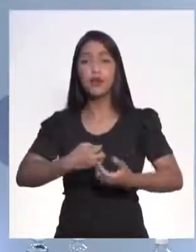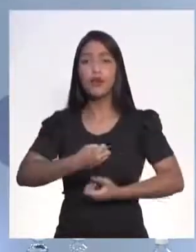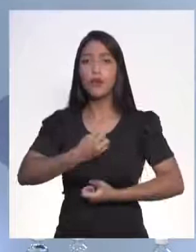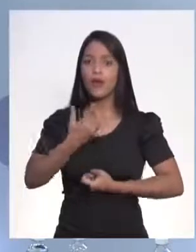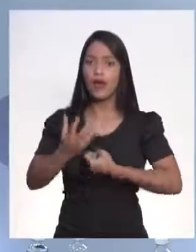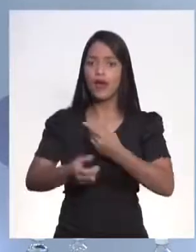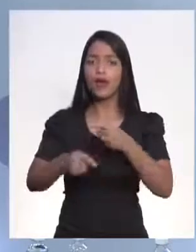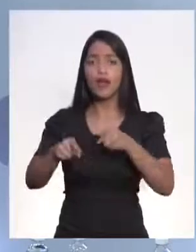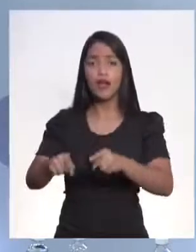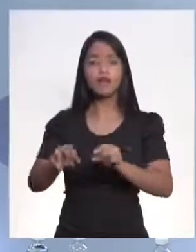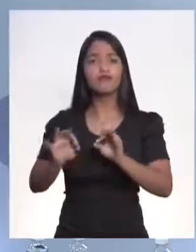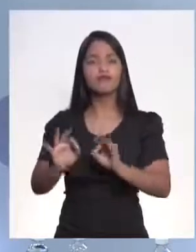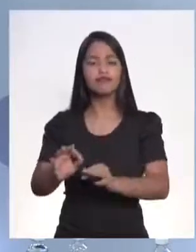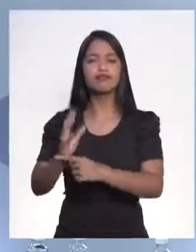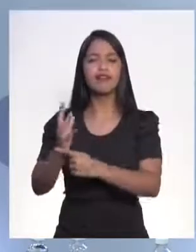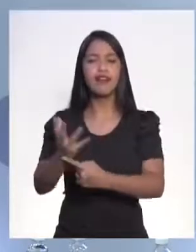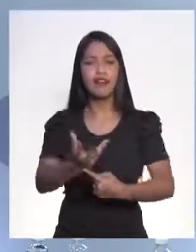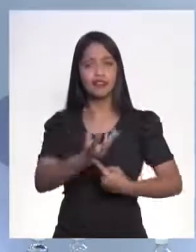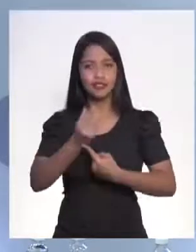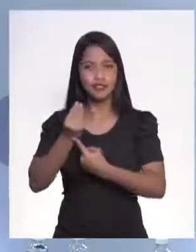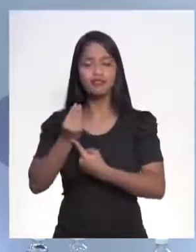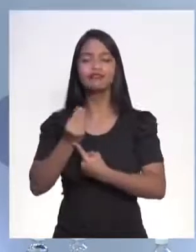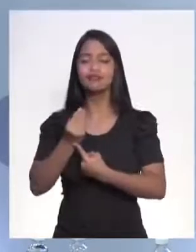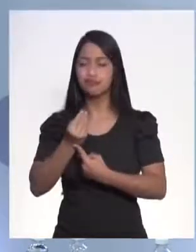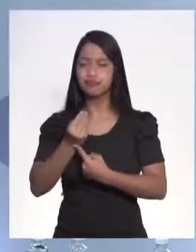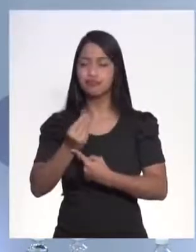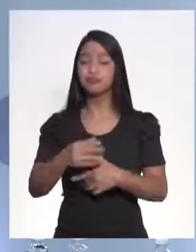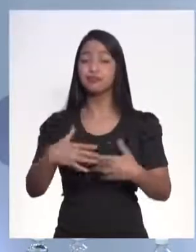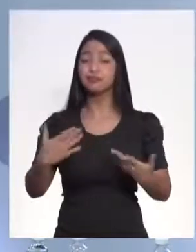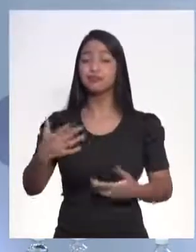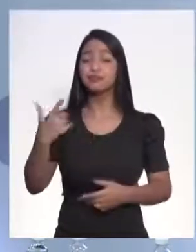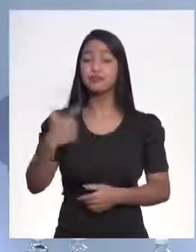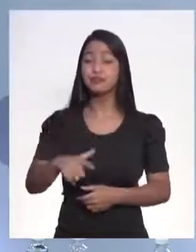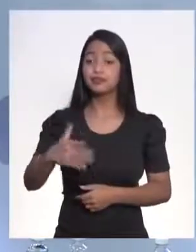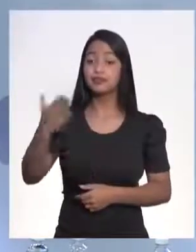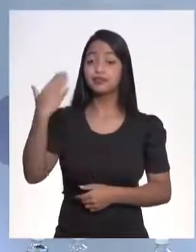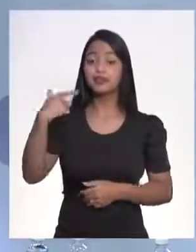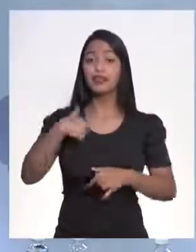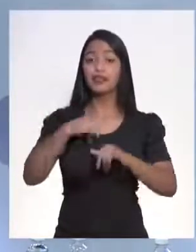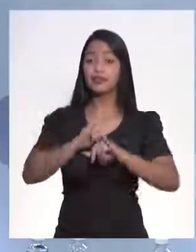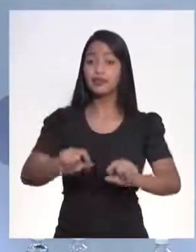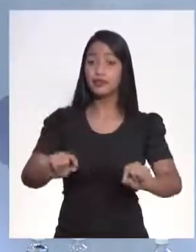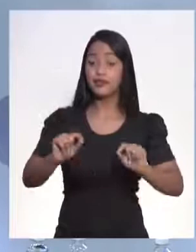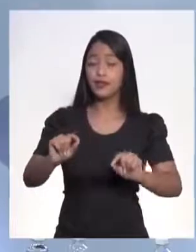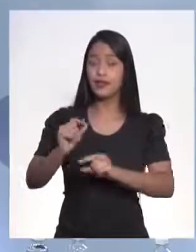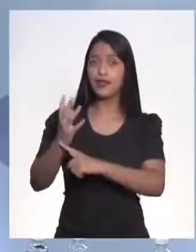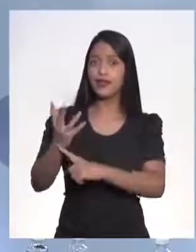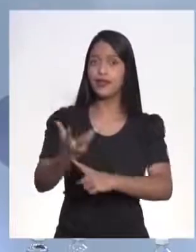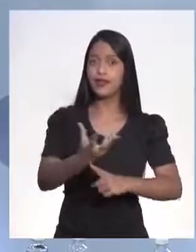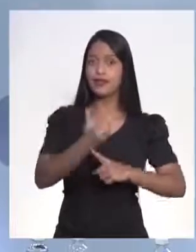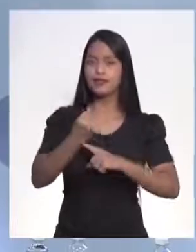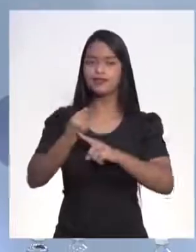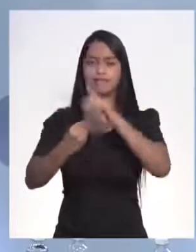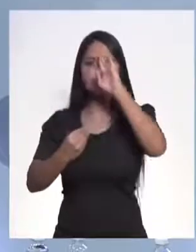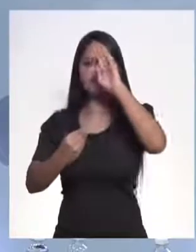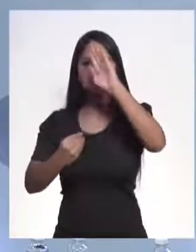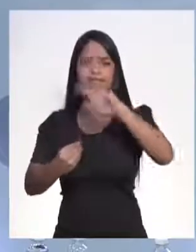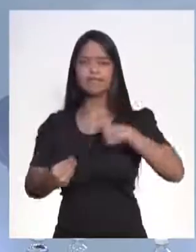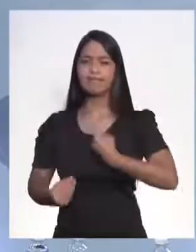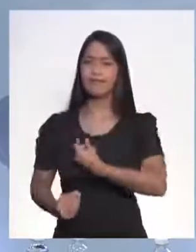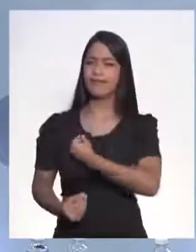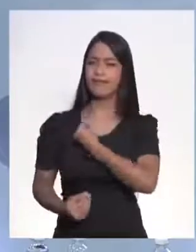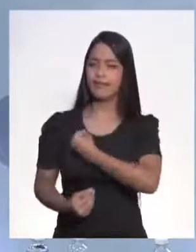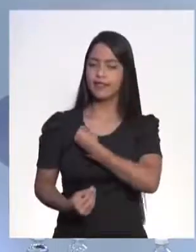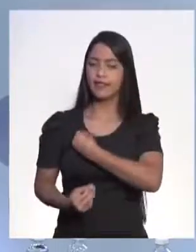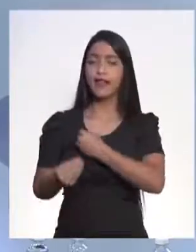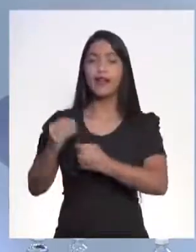poema como obra de arte e aí eu falei que a arte ela é essencial para nossa vida o quanto ela